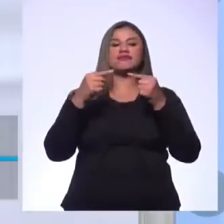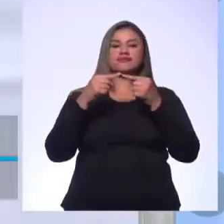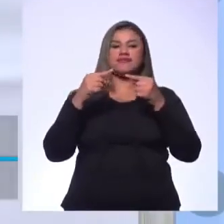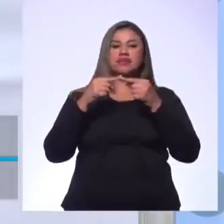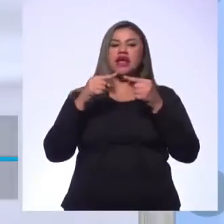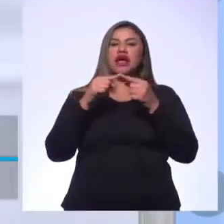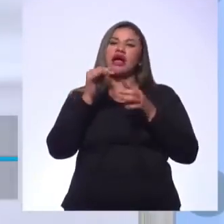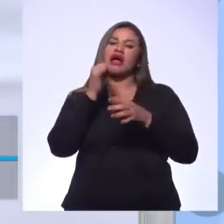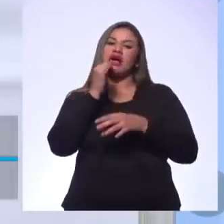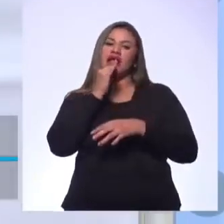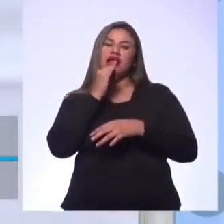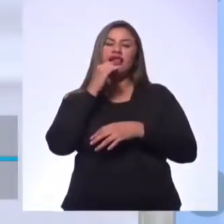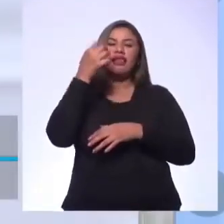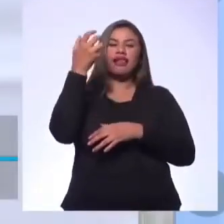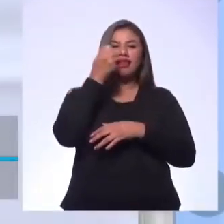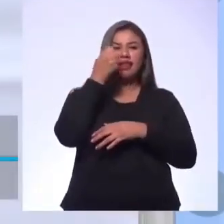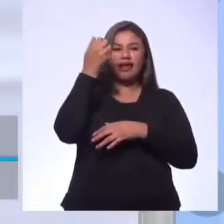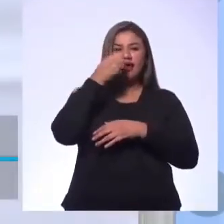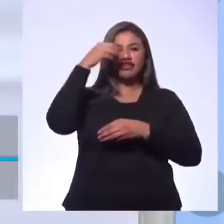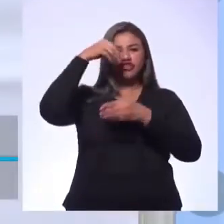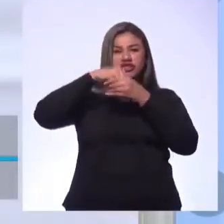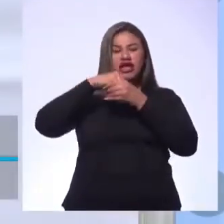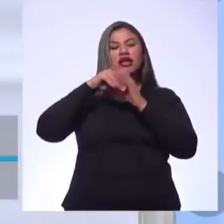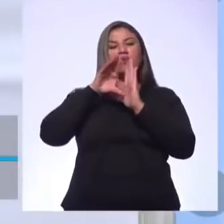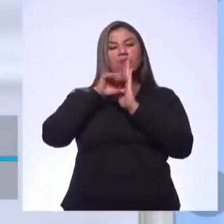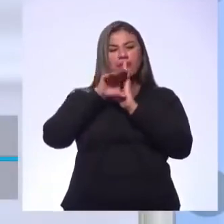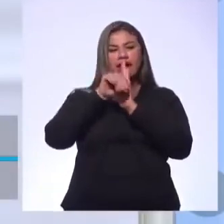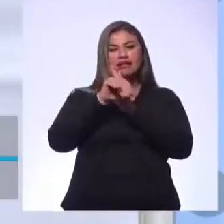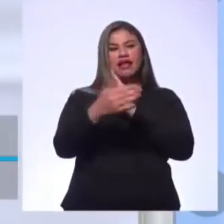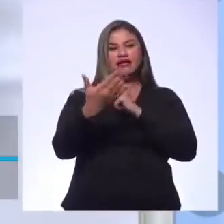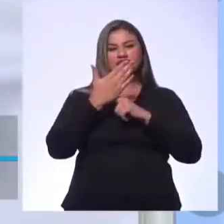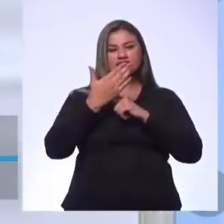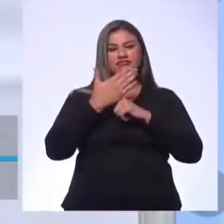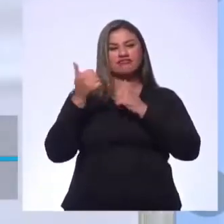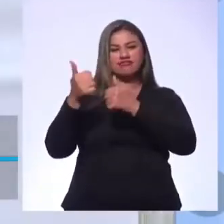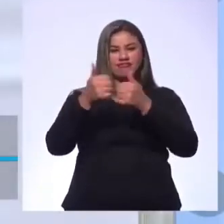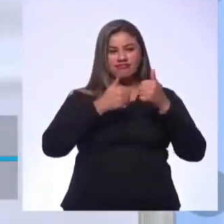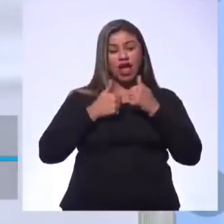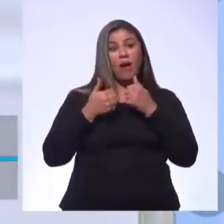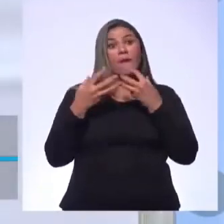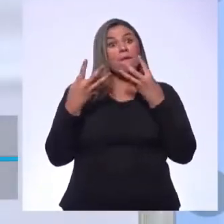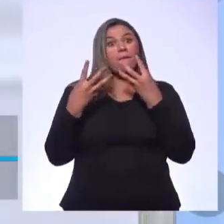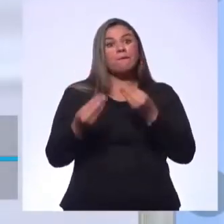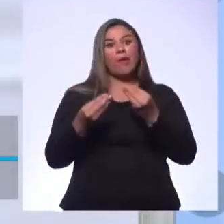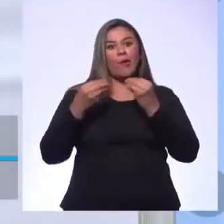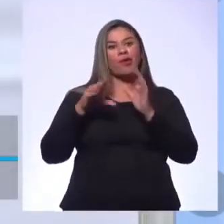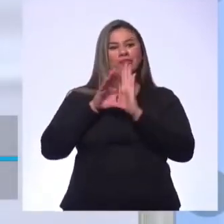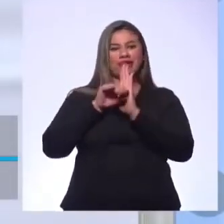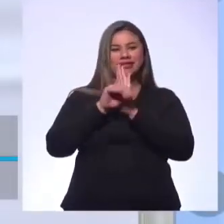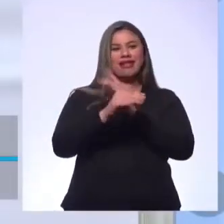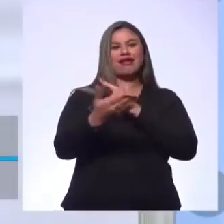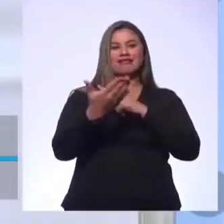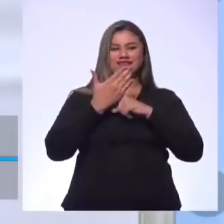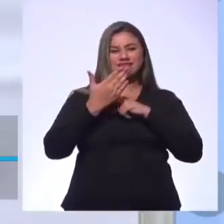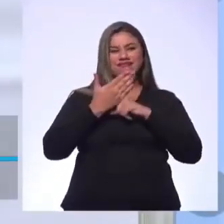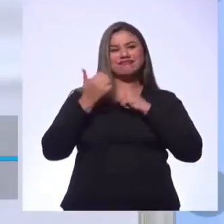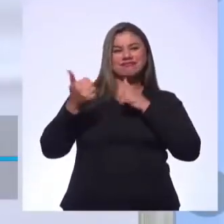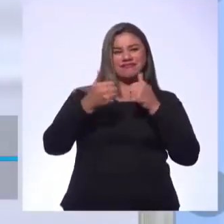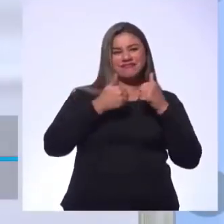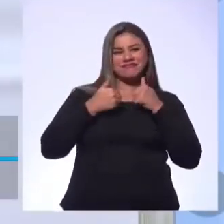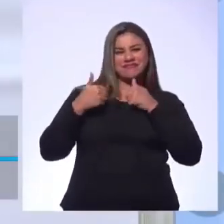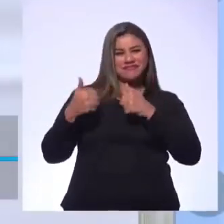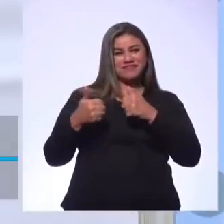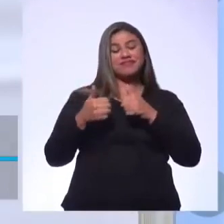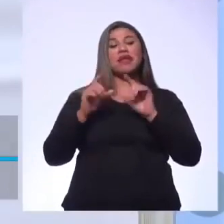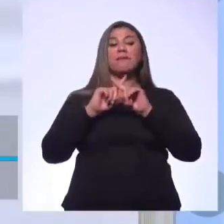dizer bacilo do leite. E é uma bactéria que faz bem. A esmagadora maioria das bactérias fazem bem pra gente. A gente conhece o nome